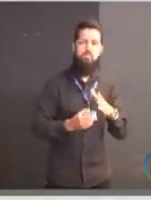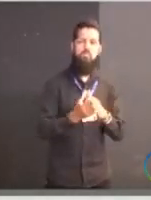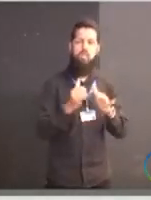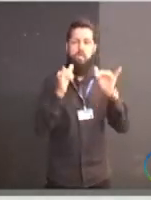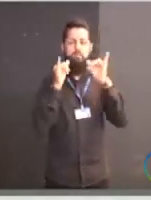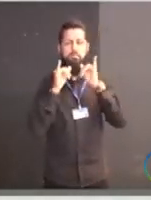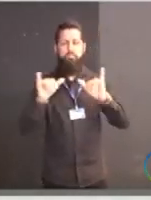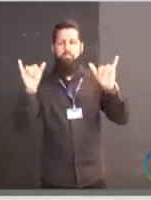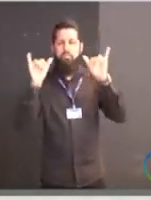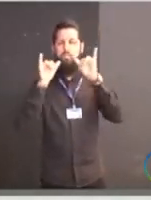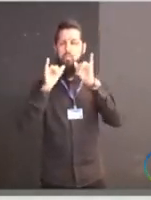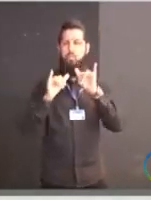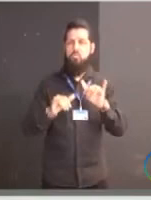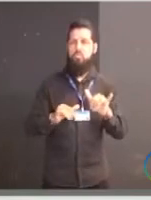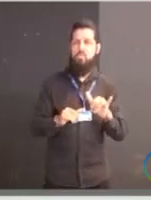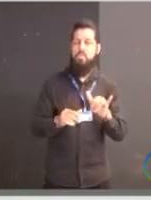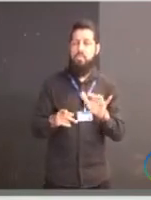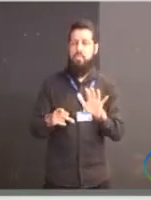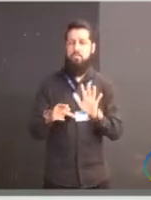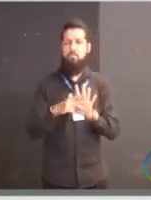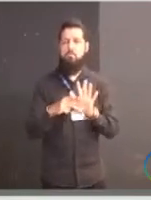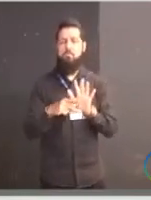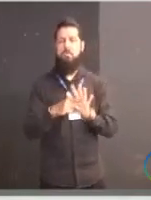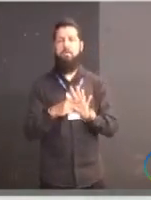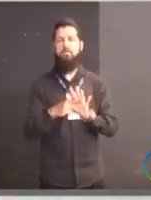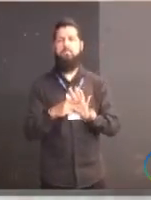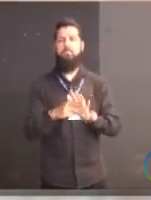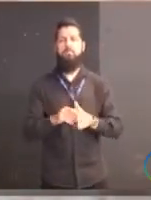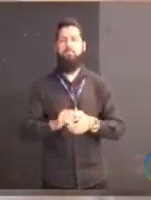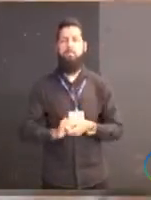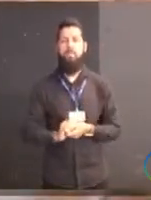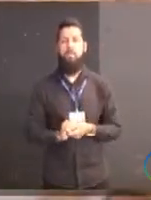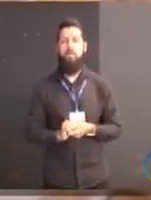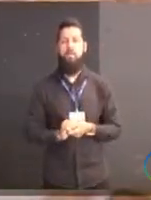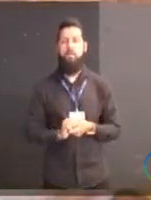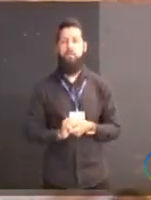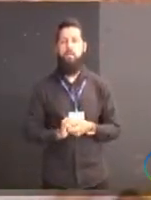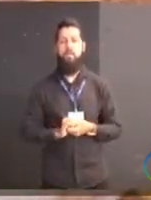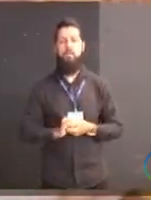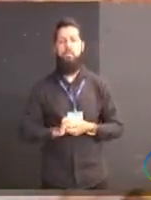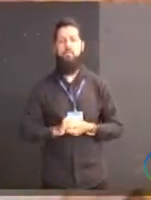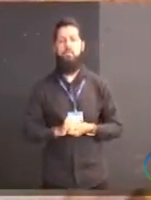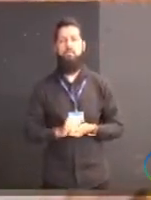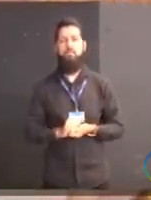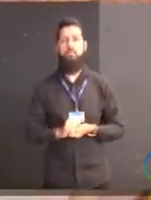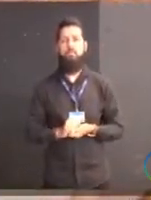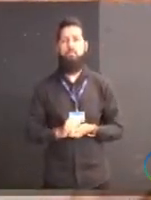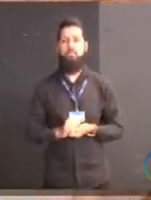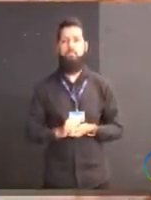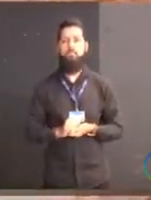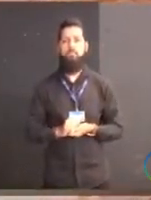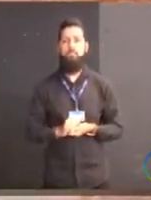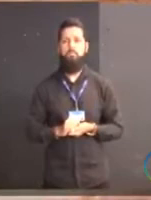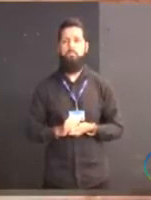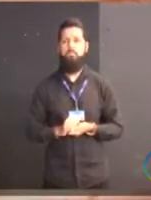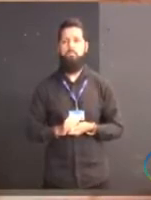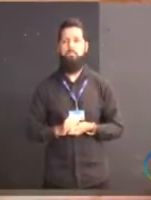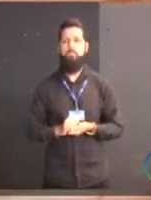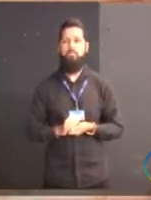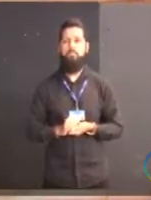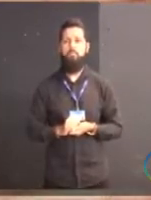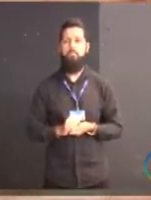si mesmo pela sua grandeza na presença que mostra. Muito bem. Muito bem. Exatamente.